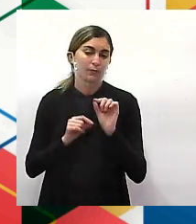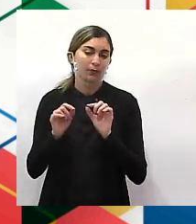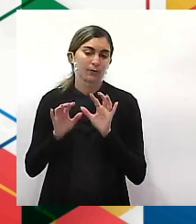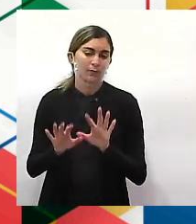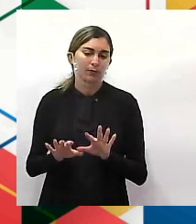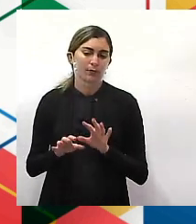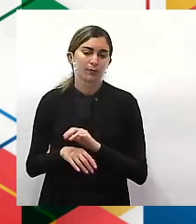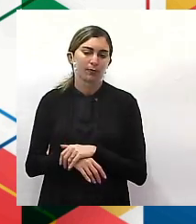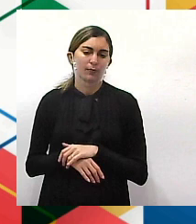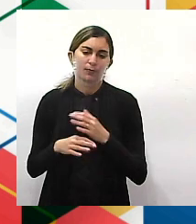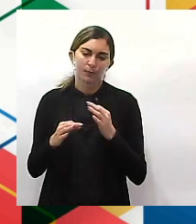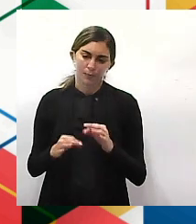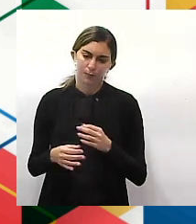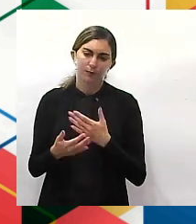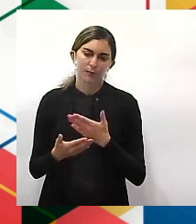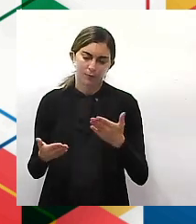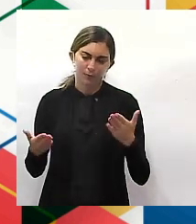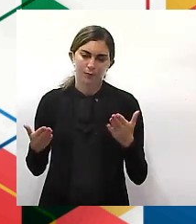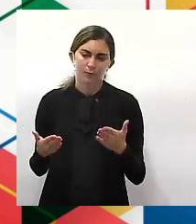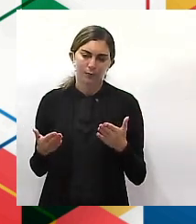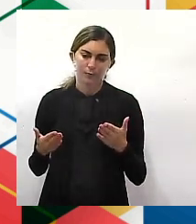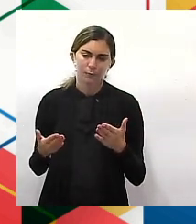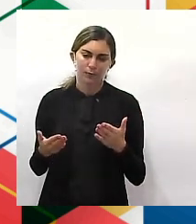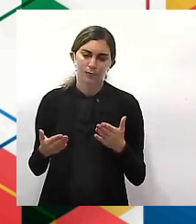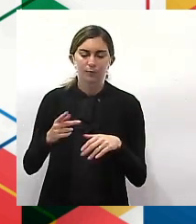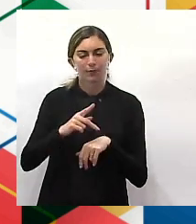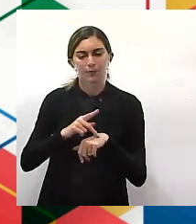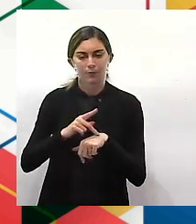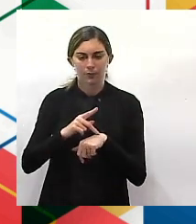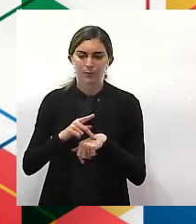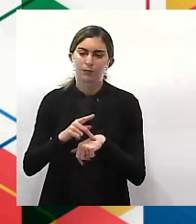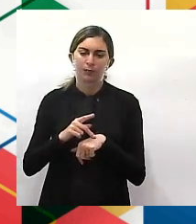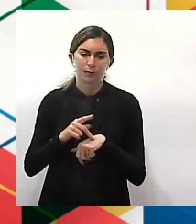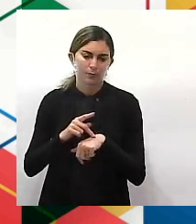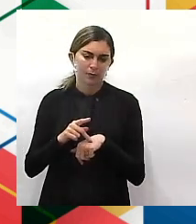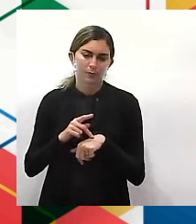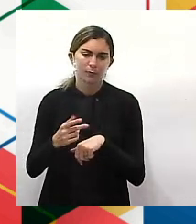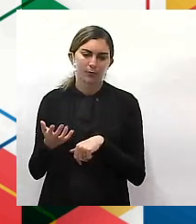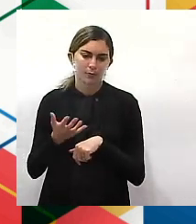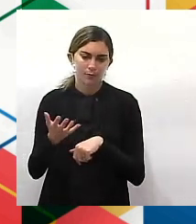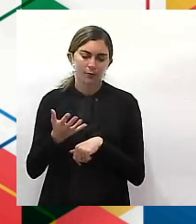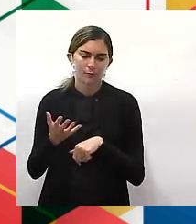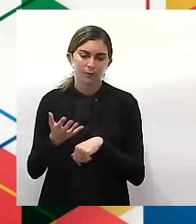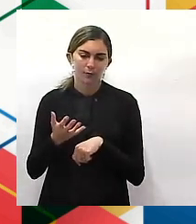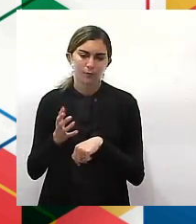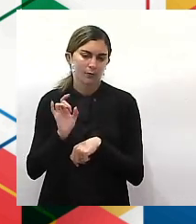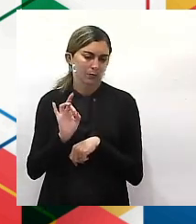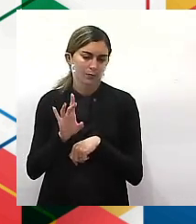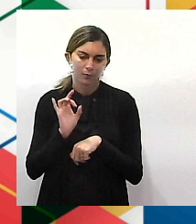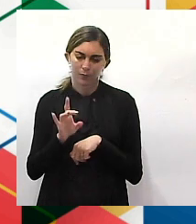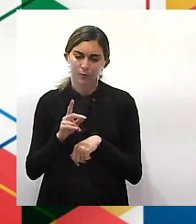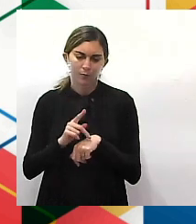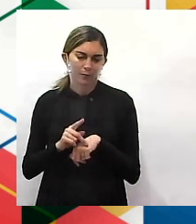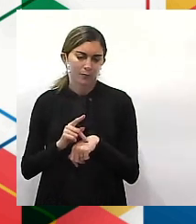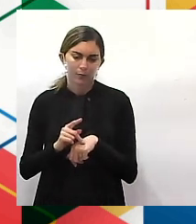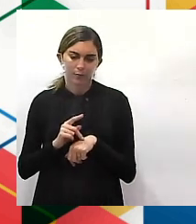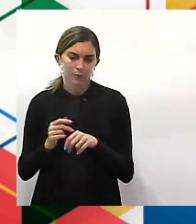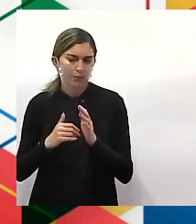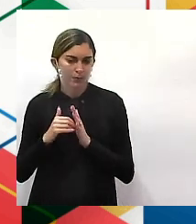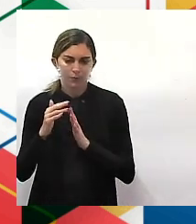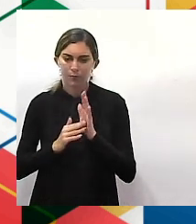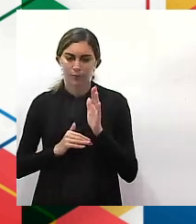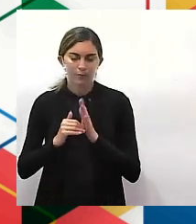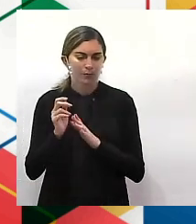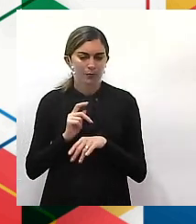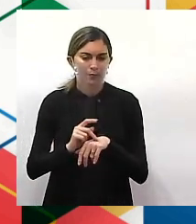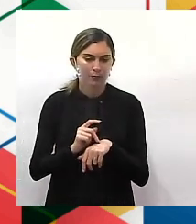fica? Exatamente a parte preta, aquilo que eu quero, né? Somente aquela parte pintada